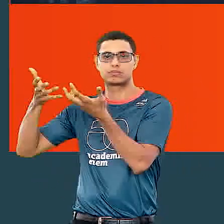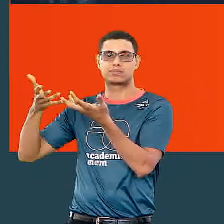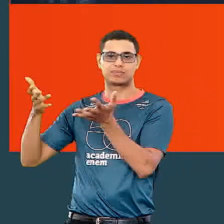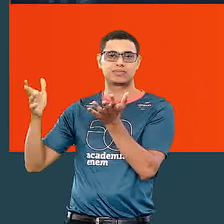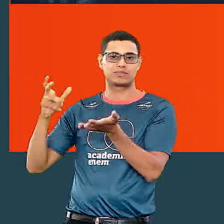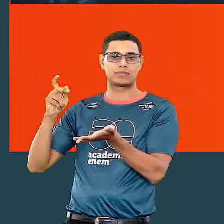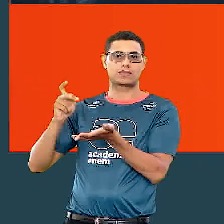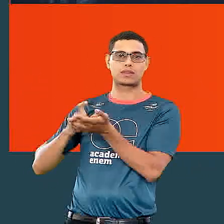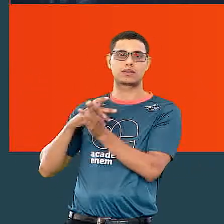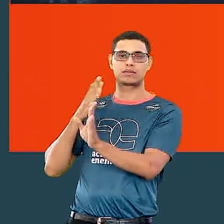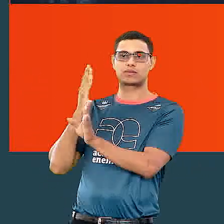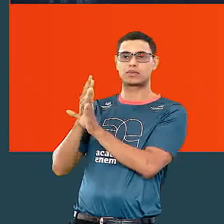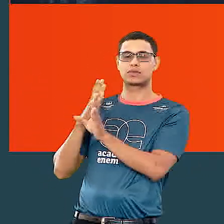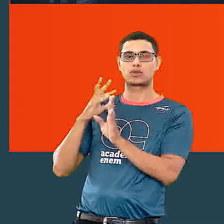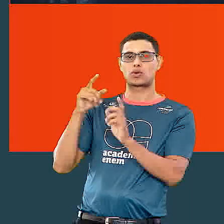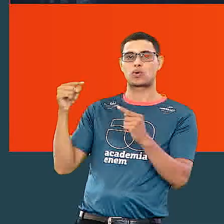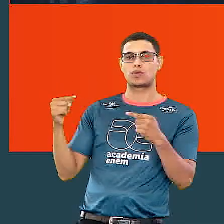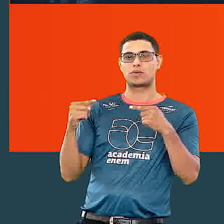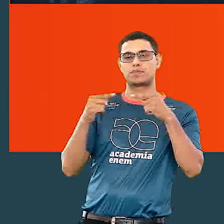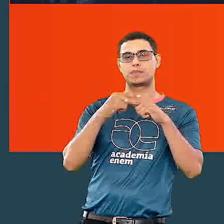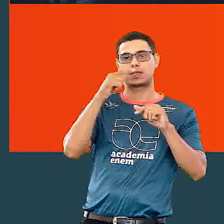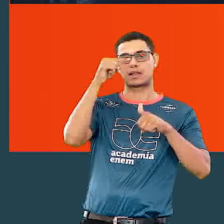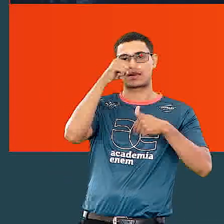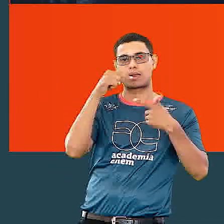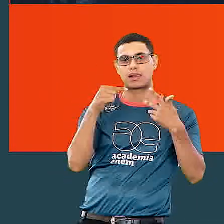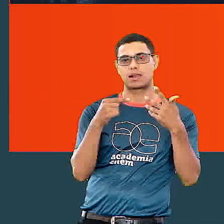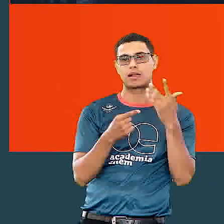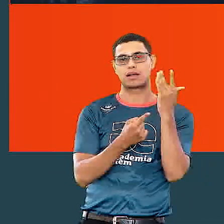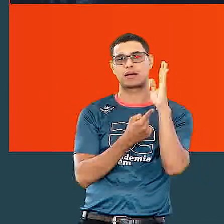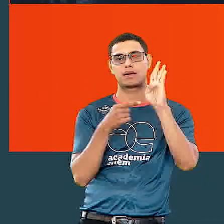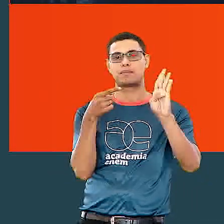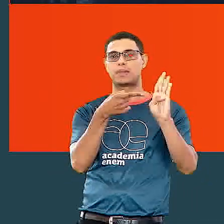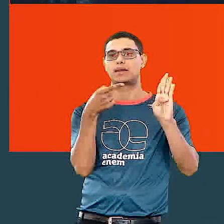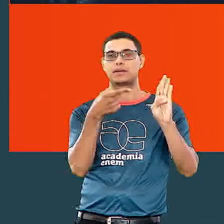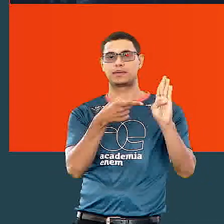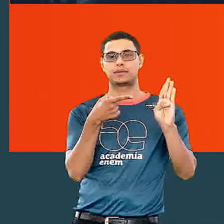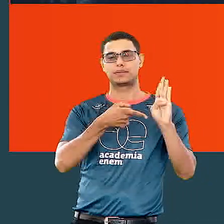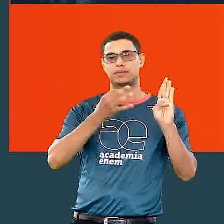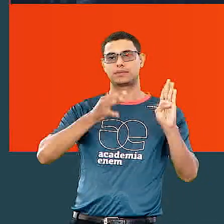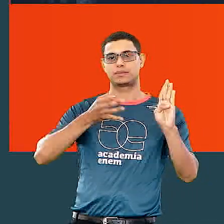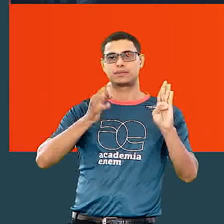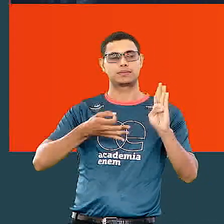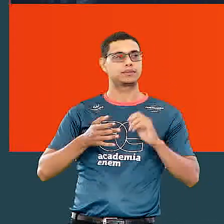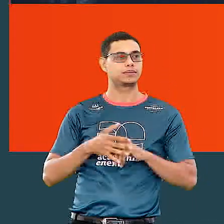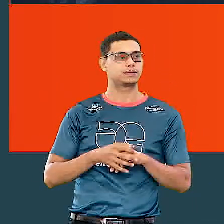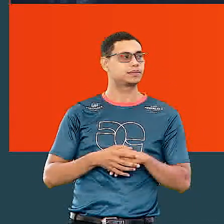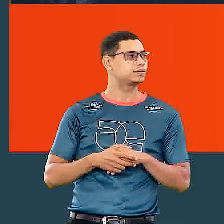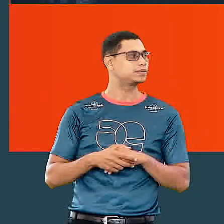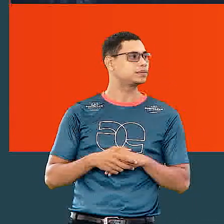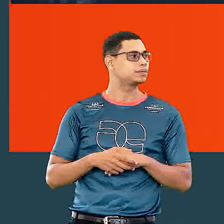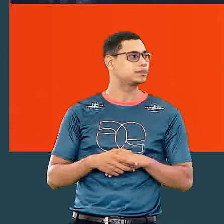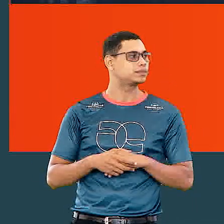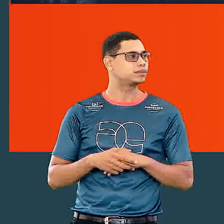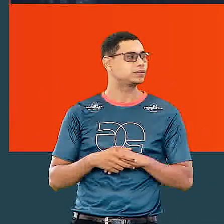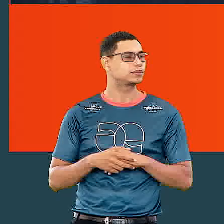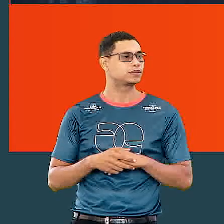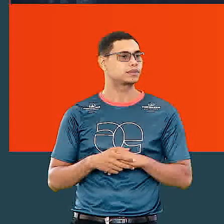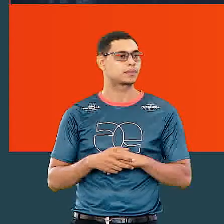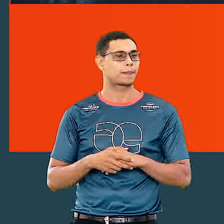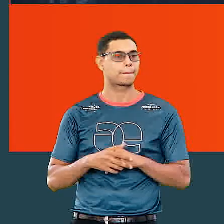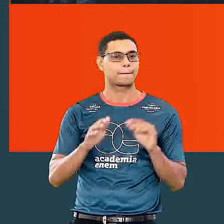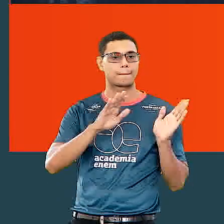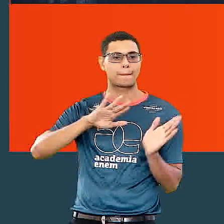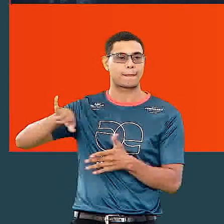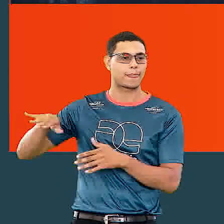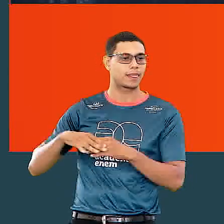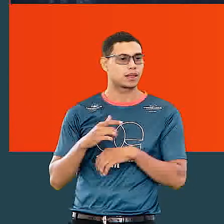ser o item B de bom demais. Jovens e jovas, avança para a próxima